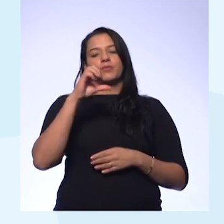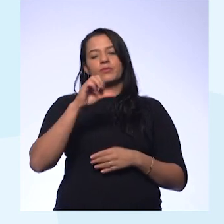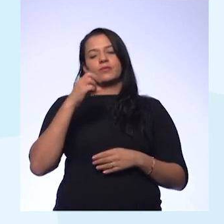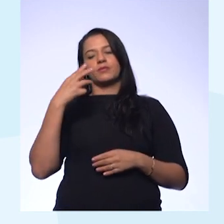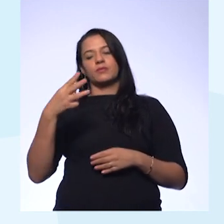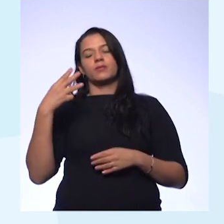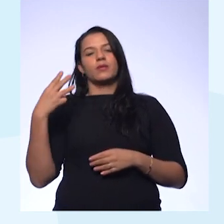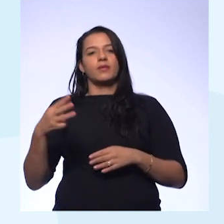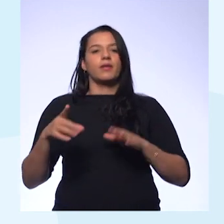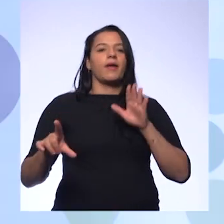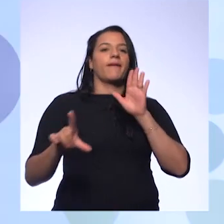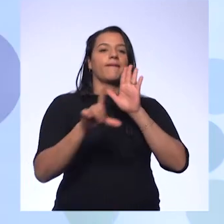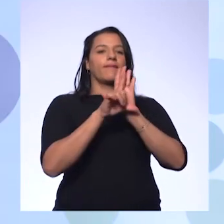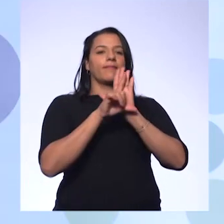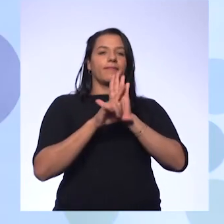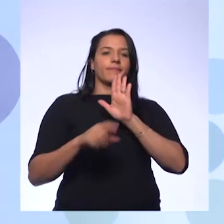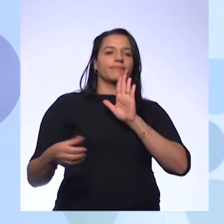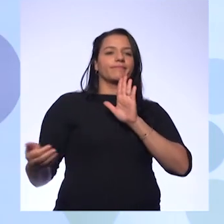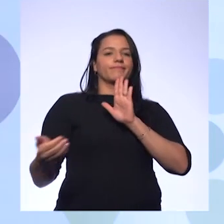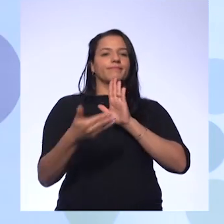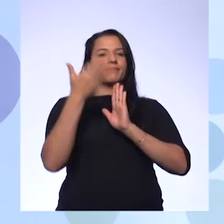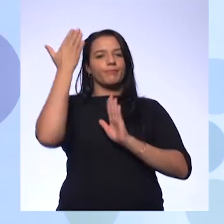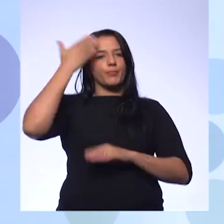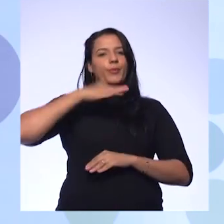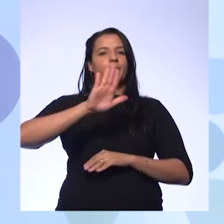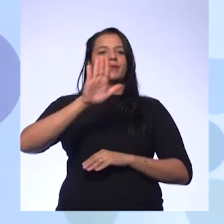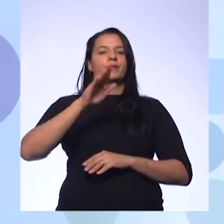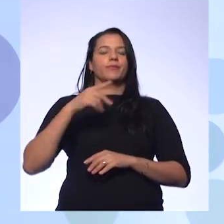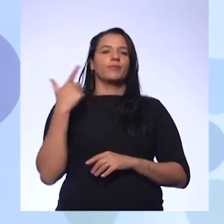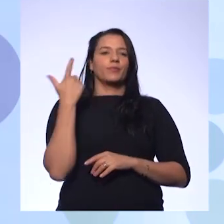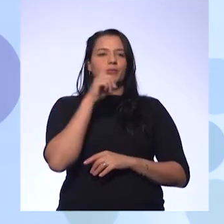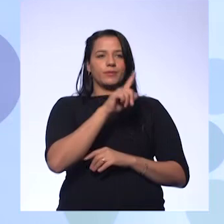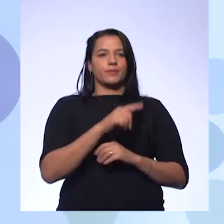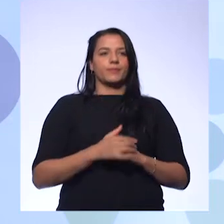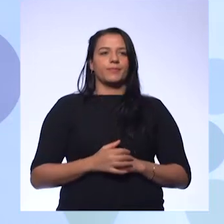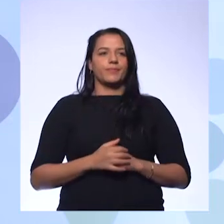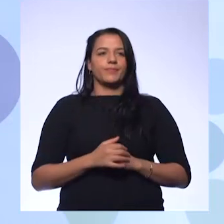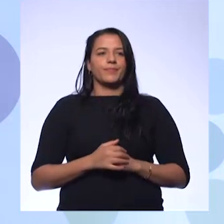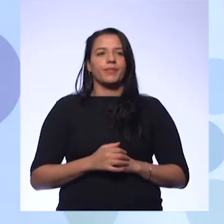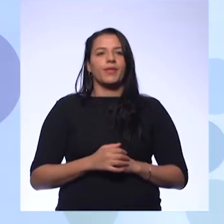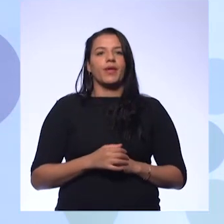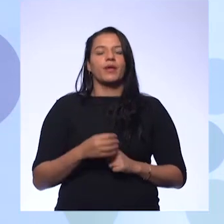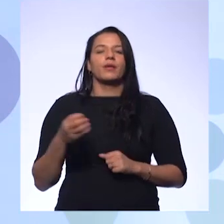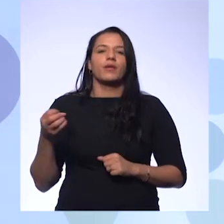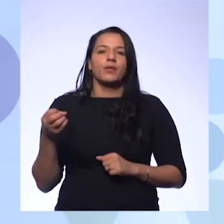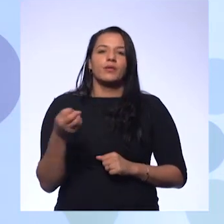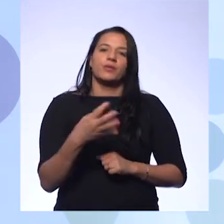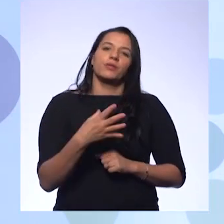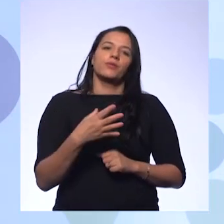prometeu vai sair. Tá? E aí, a nova Constituição é promulgada em